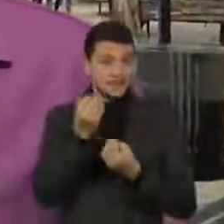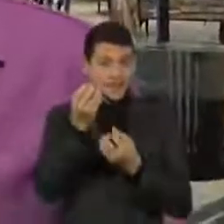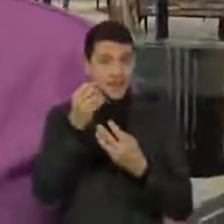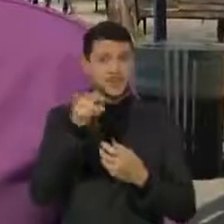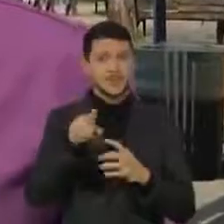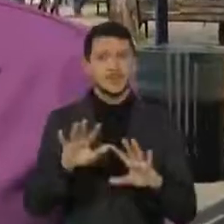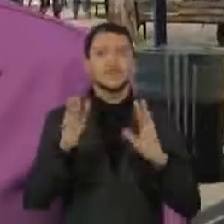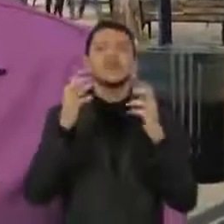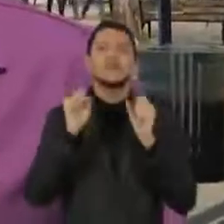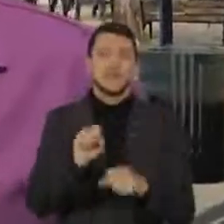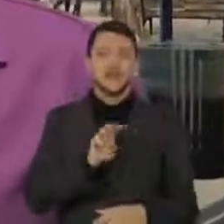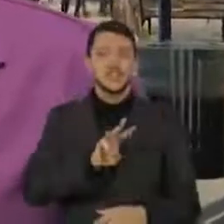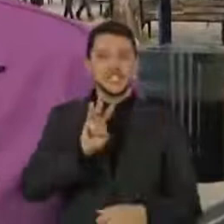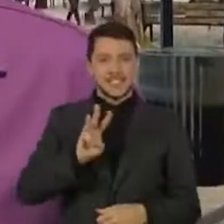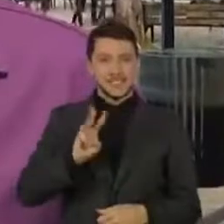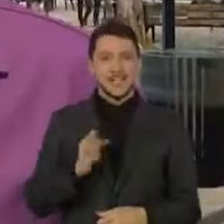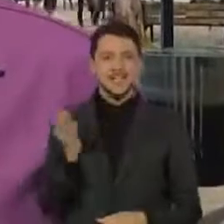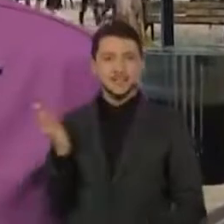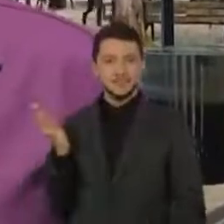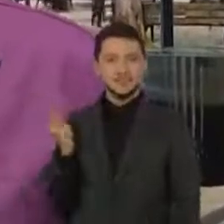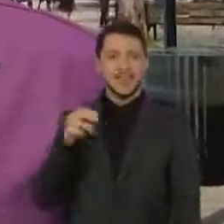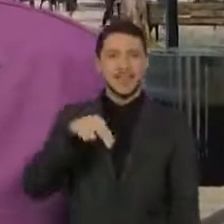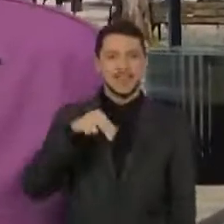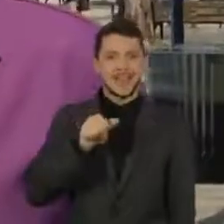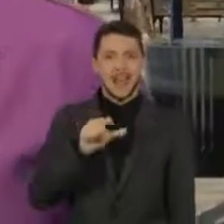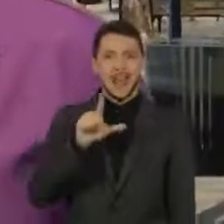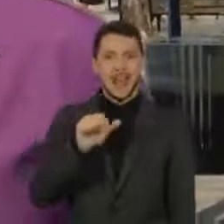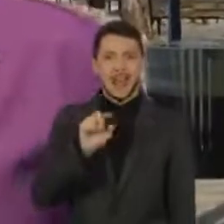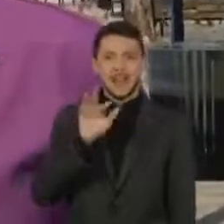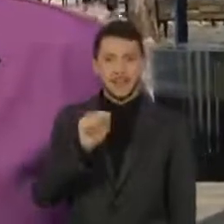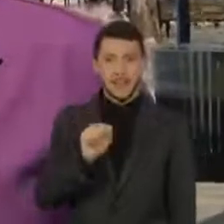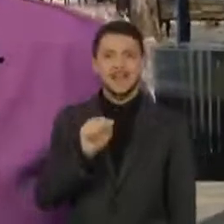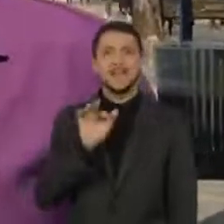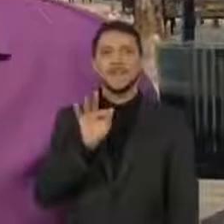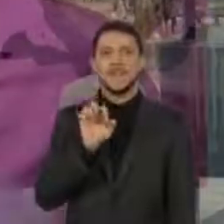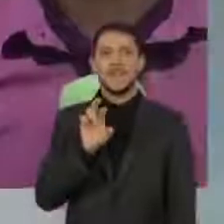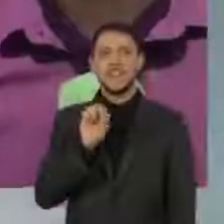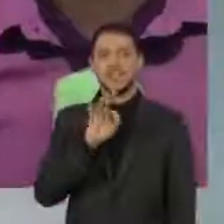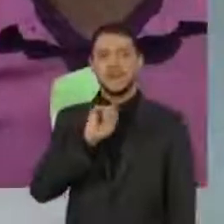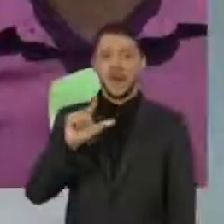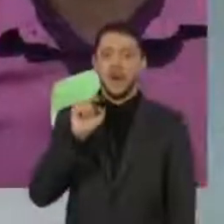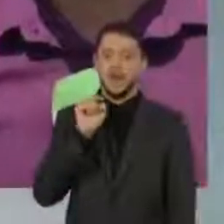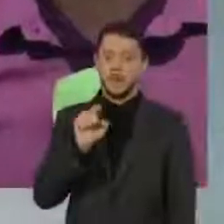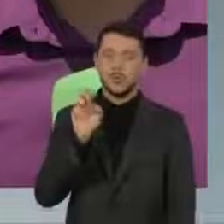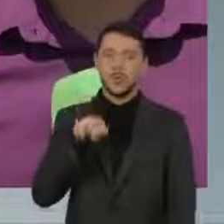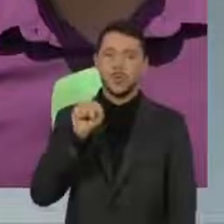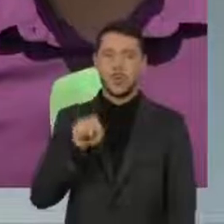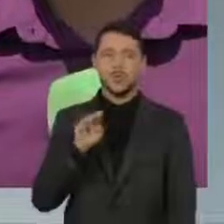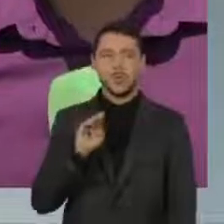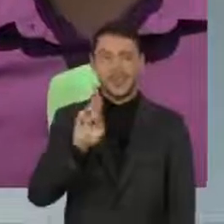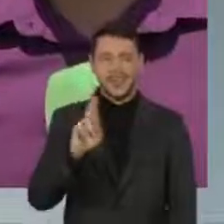entrar no site que aparece aqui no vídeo, é nalatafestival.com.br. Aldo. Maravilha, Edu. Obrigado pelas informações.